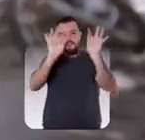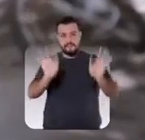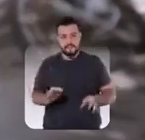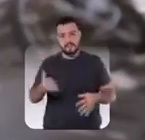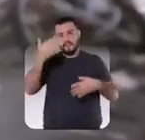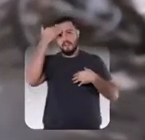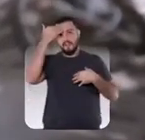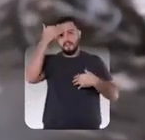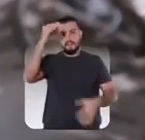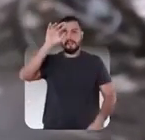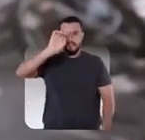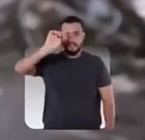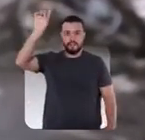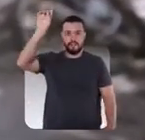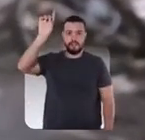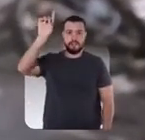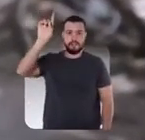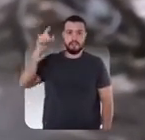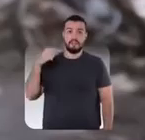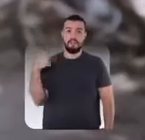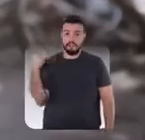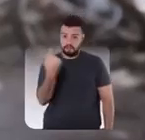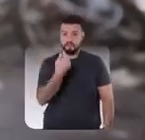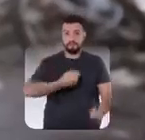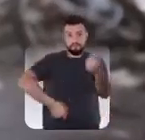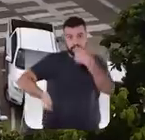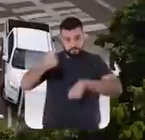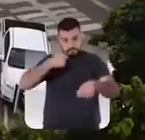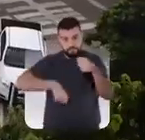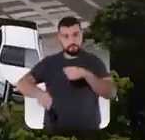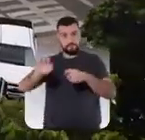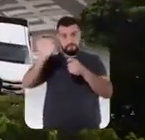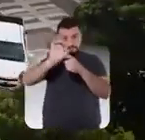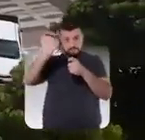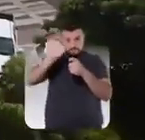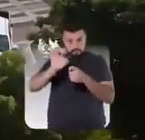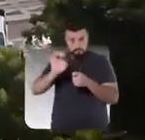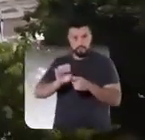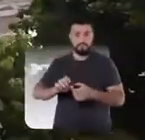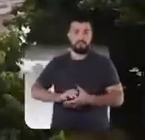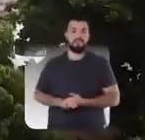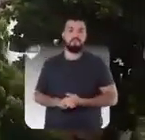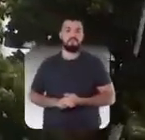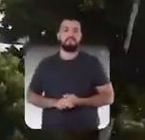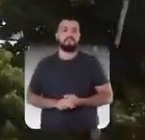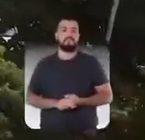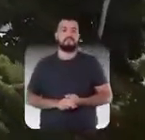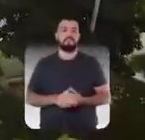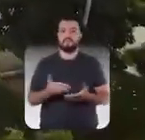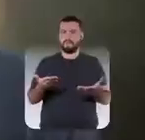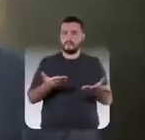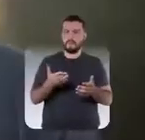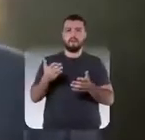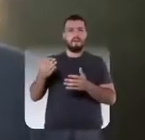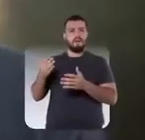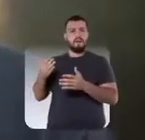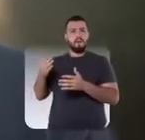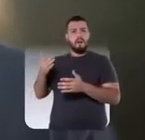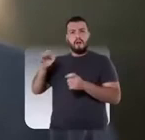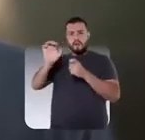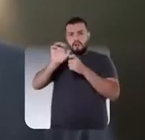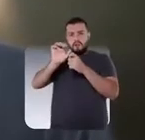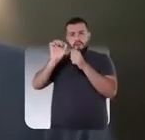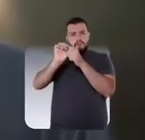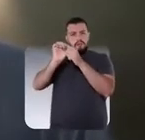eu agradeço a Deus pela nossa administração, na pessoa do Dr. Eric. A campanha do Dr. Eric foi feita durante o mandato